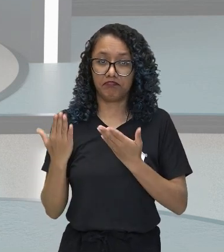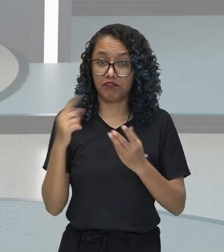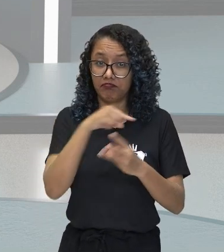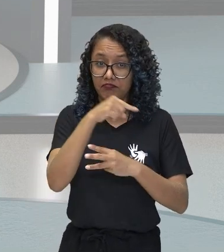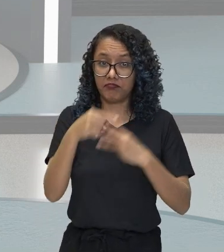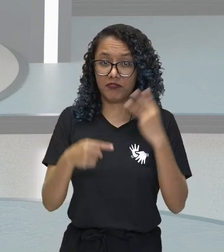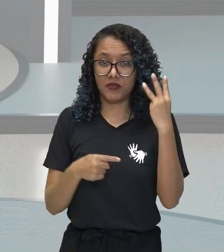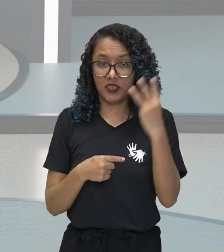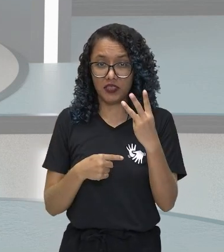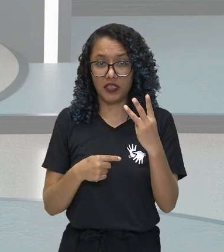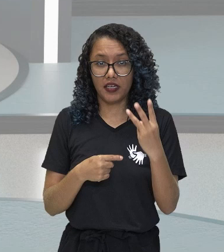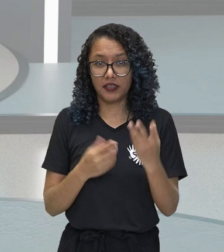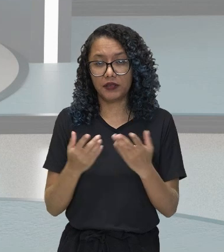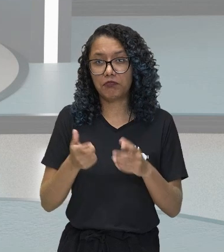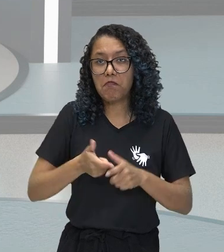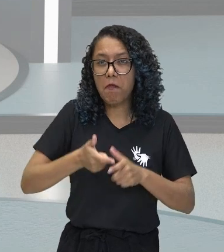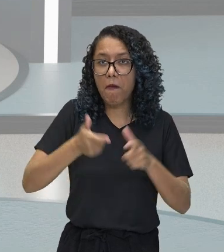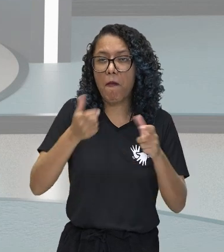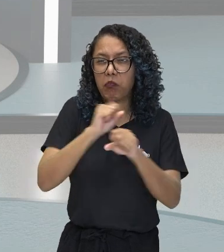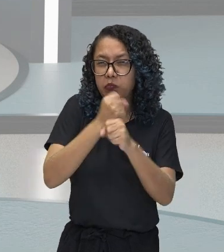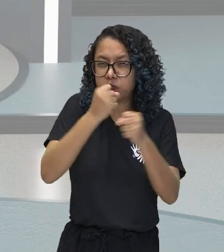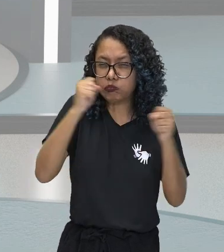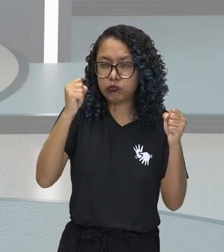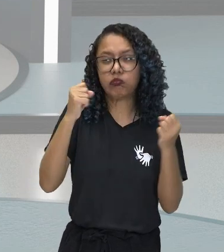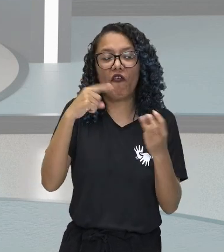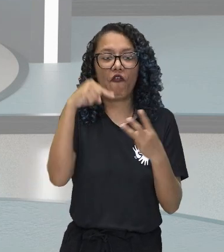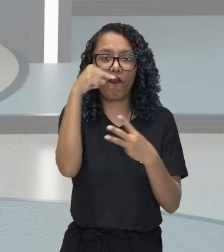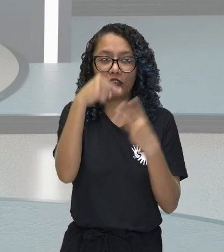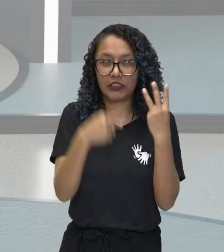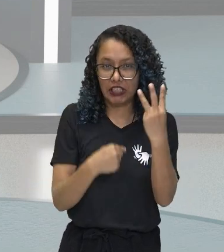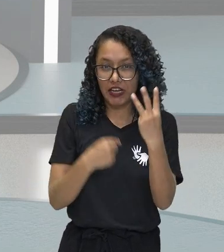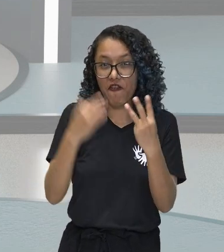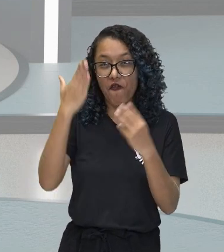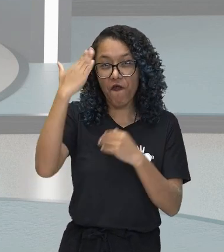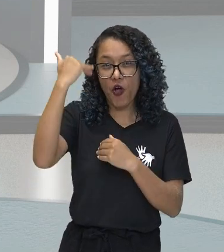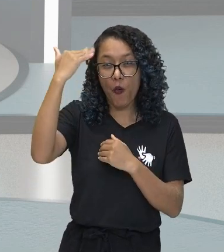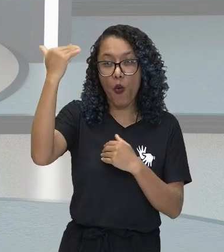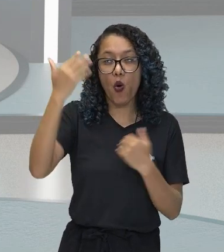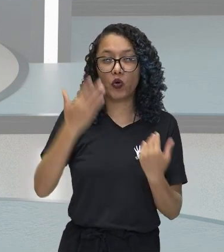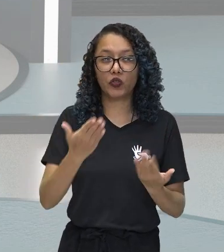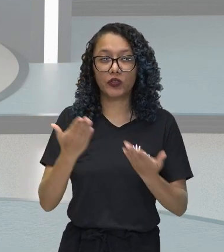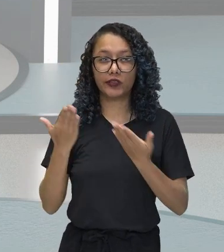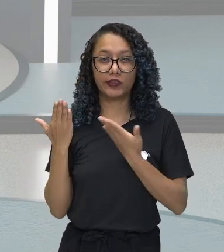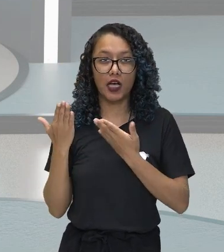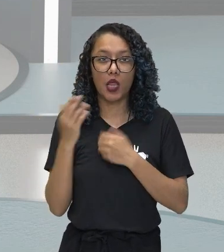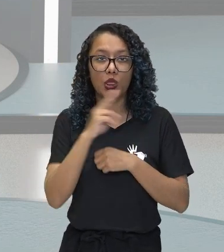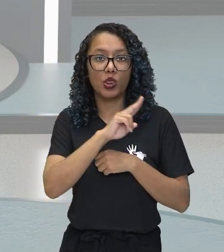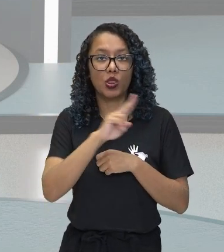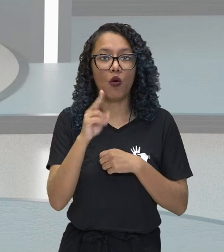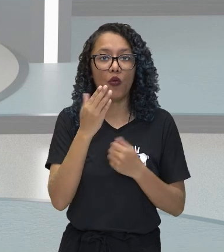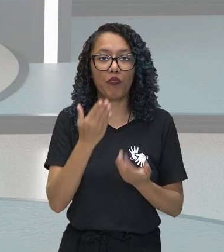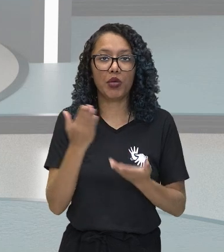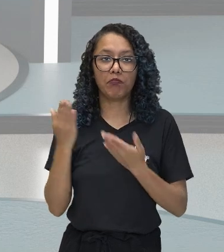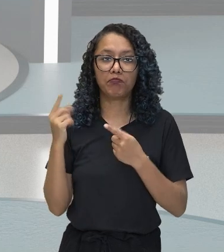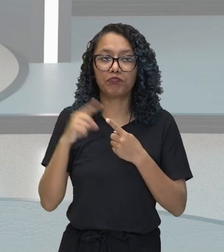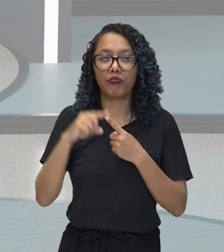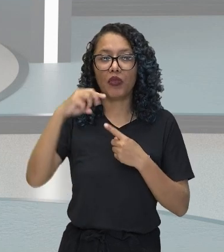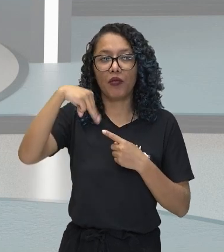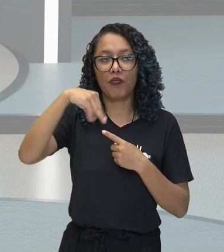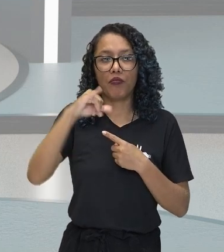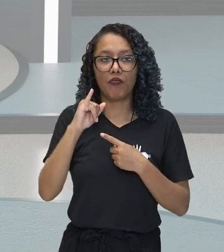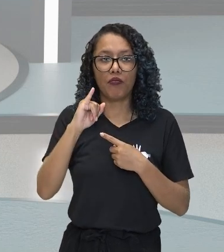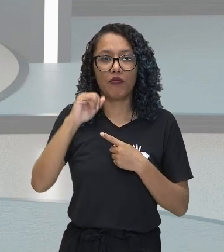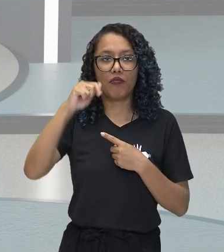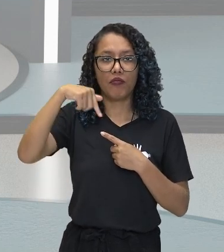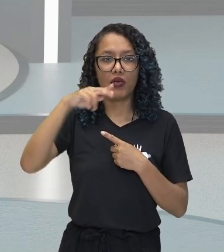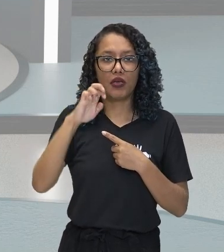pirâmides, aqui as maiores, que são as mais conhecidas, que seria a pirâmide de Menkaure, que seria Miquerinos, a